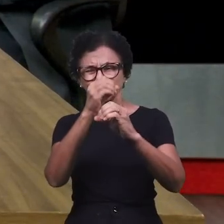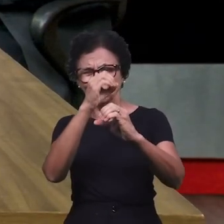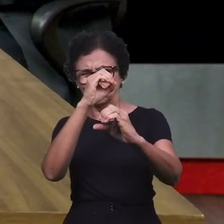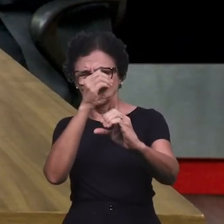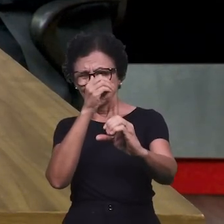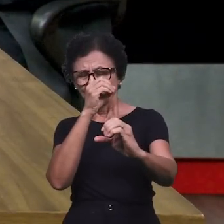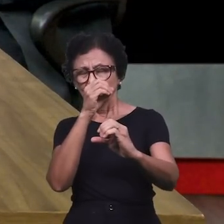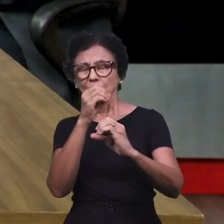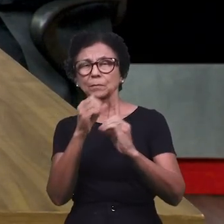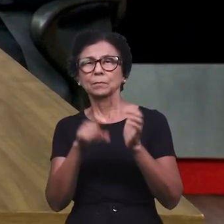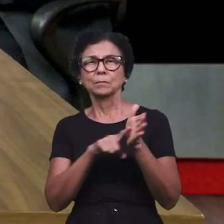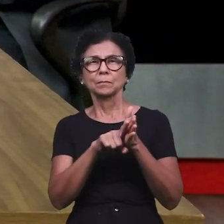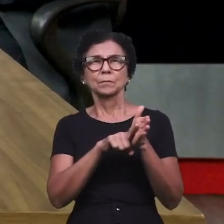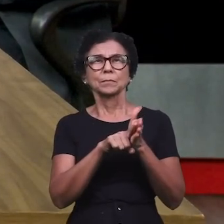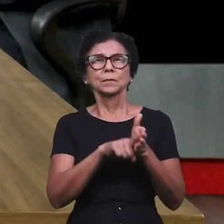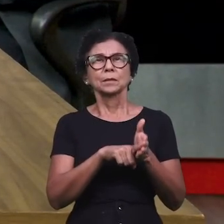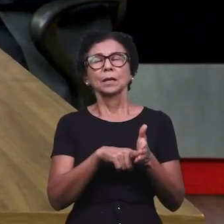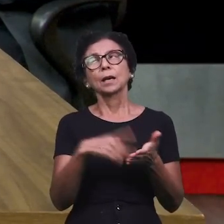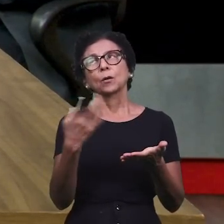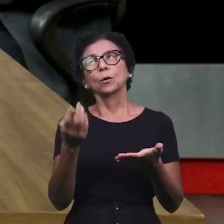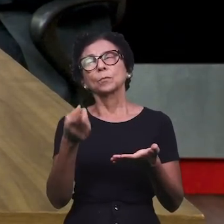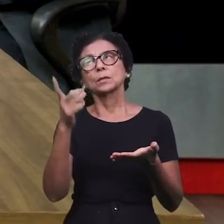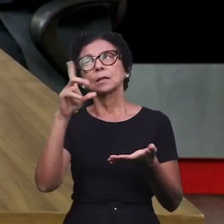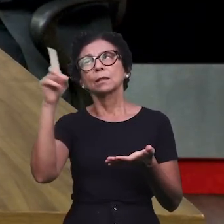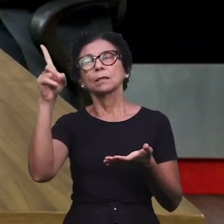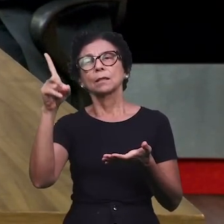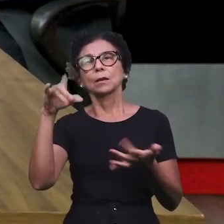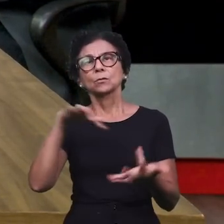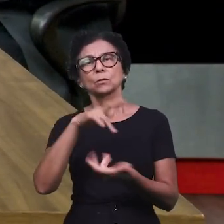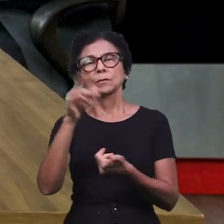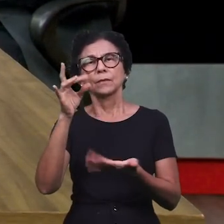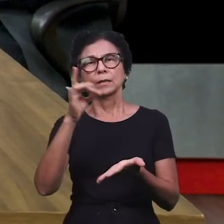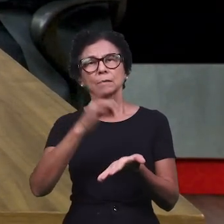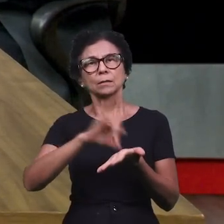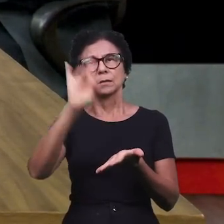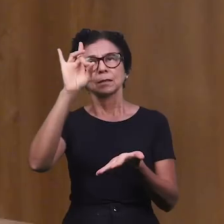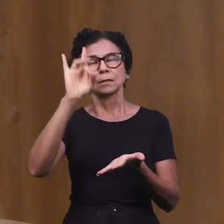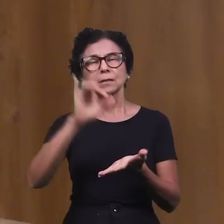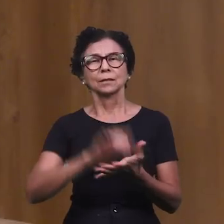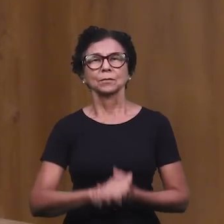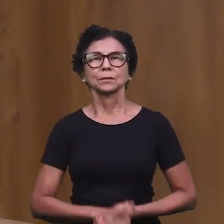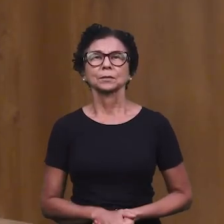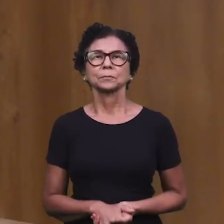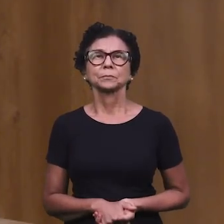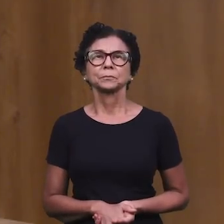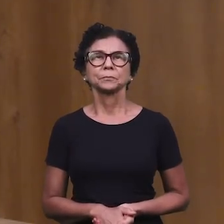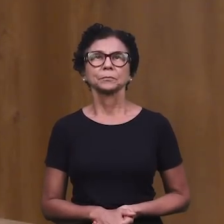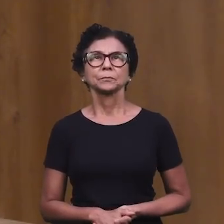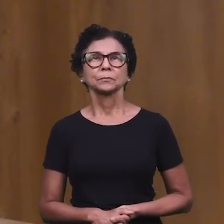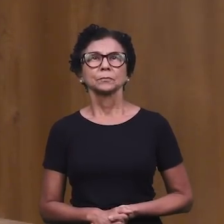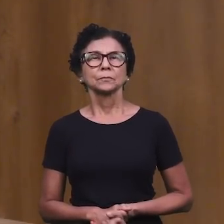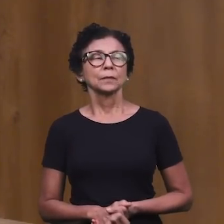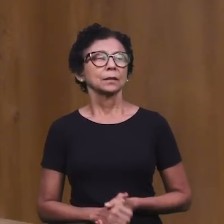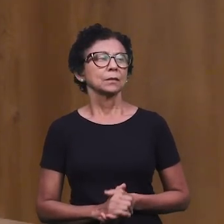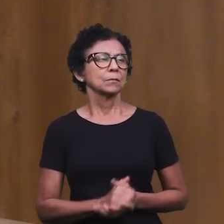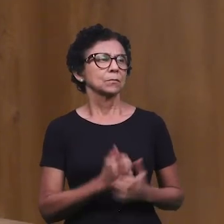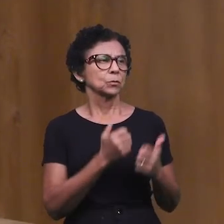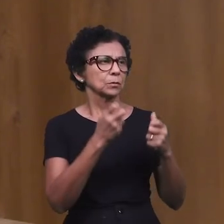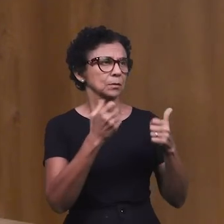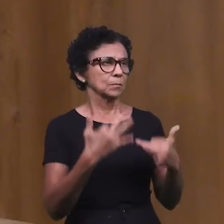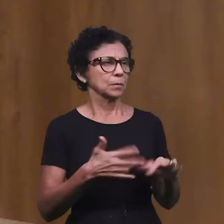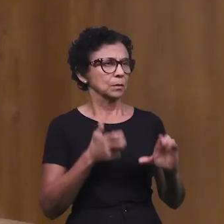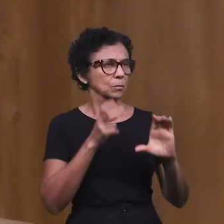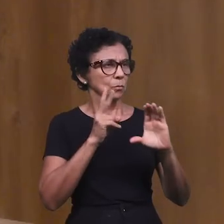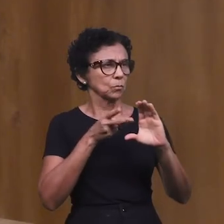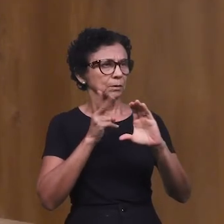no universo. Extraordinário isso. Para ilustrar, pastor Tiago, isso que você trouxe a respeito das constantes universais,